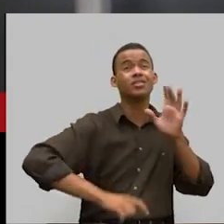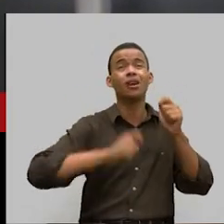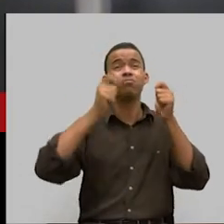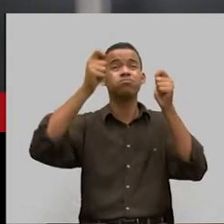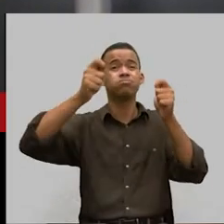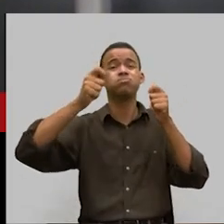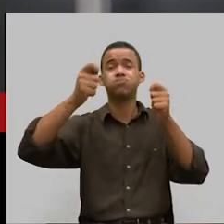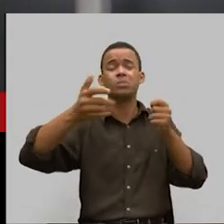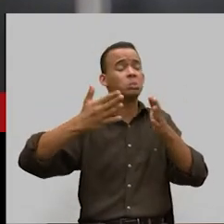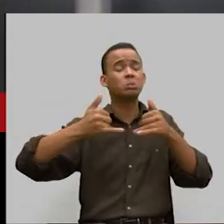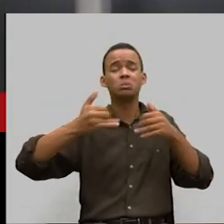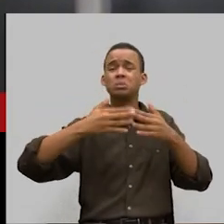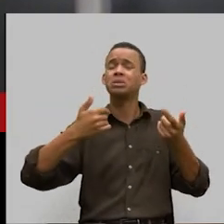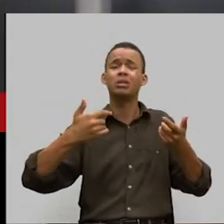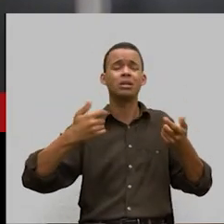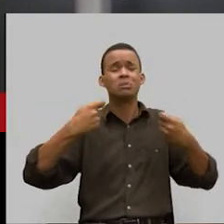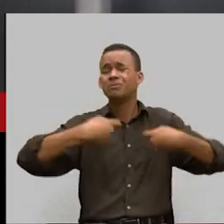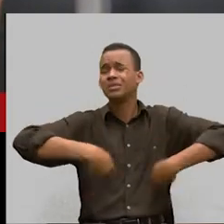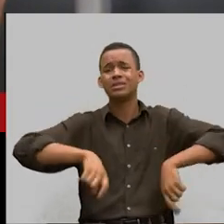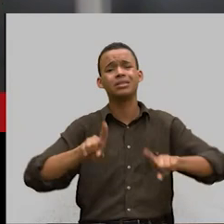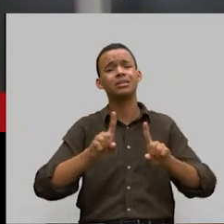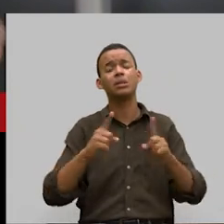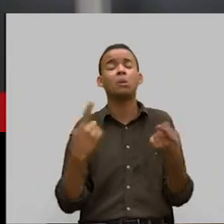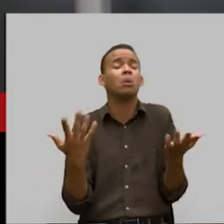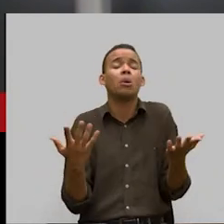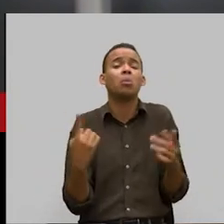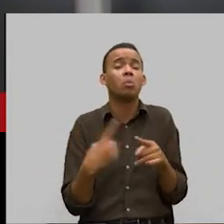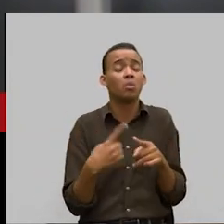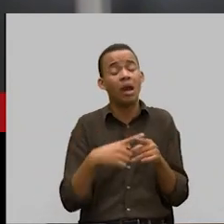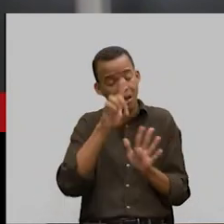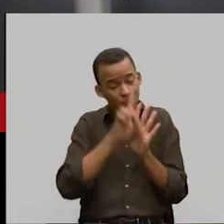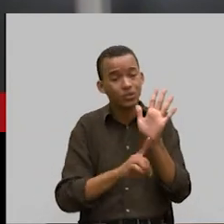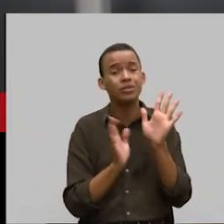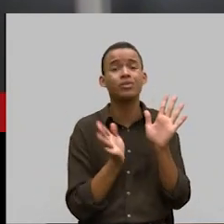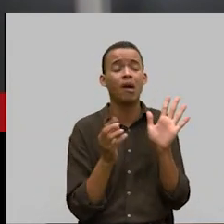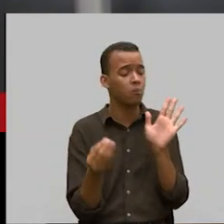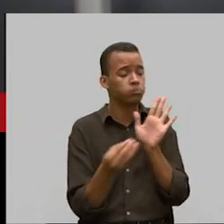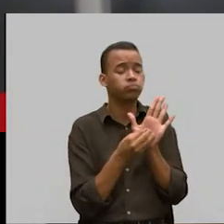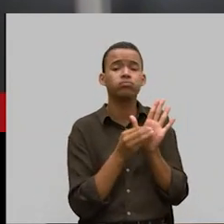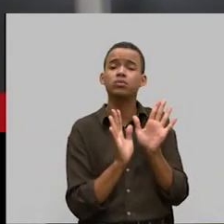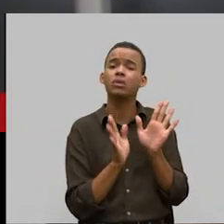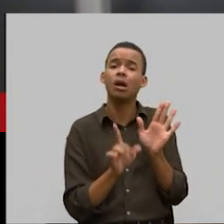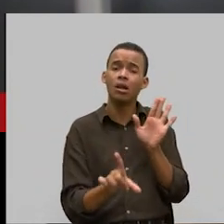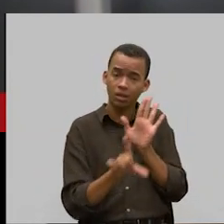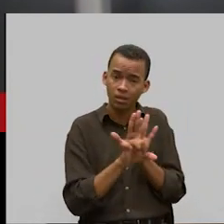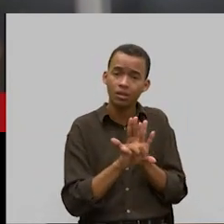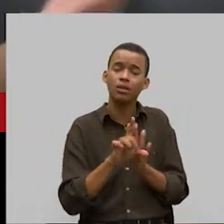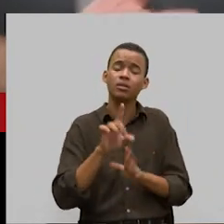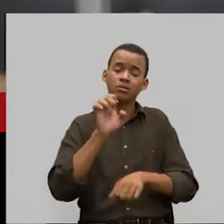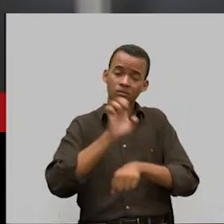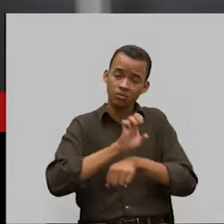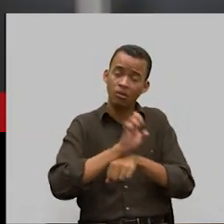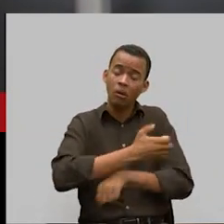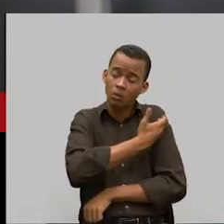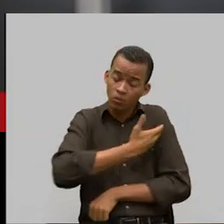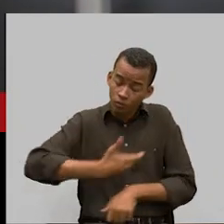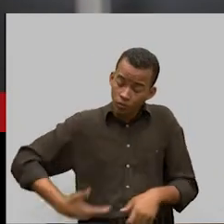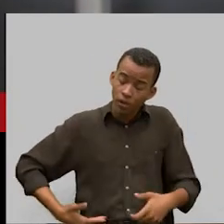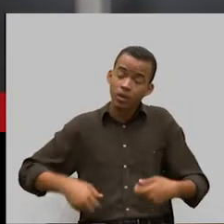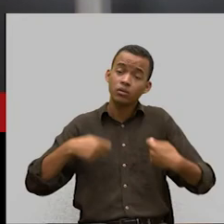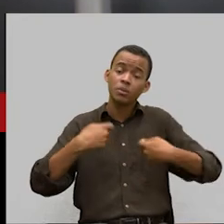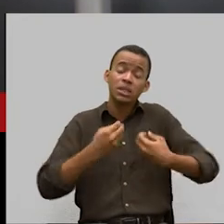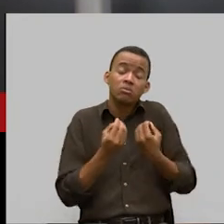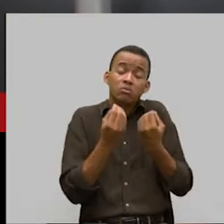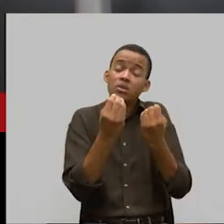reivindicar esse direito se é direito do Estado D uma educação de qualidade Por que também não fornecer